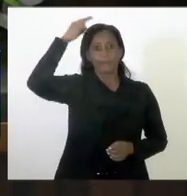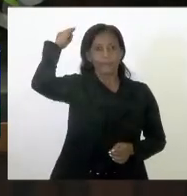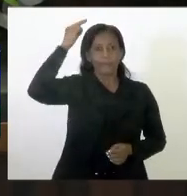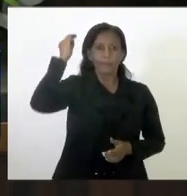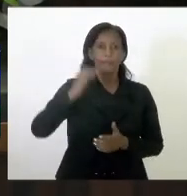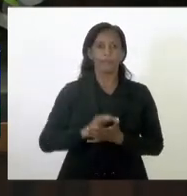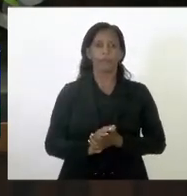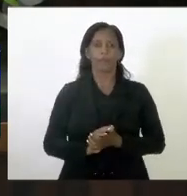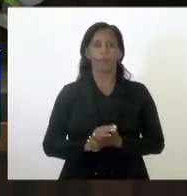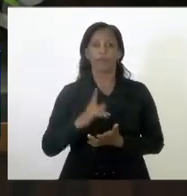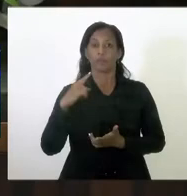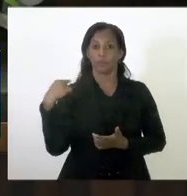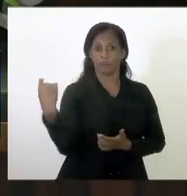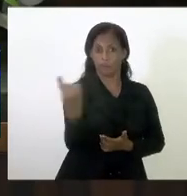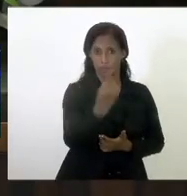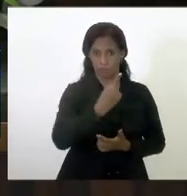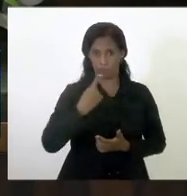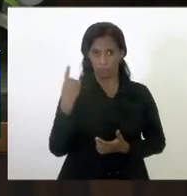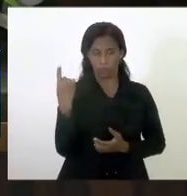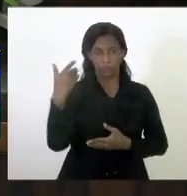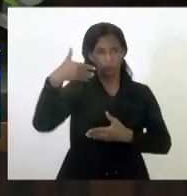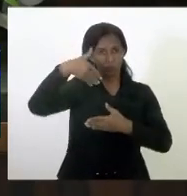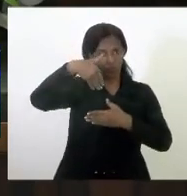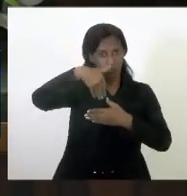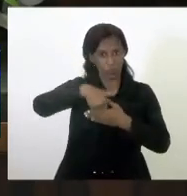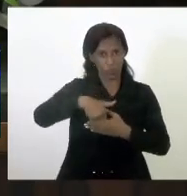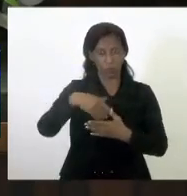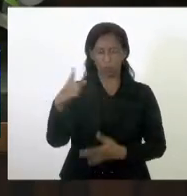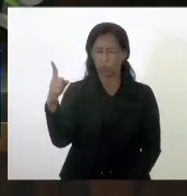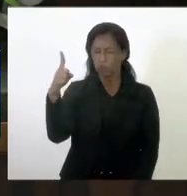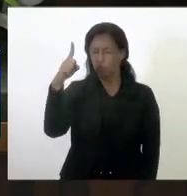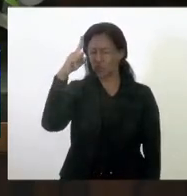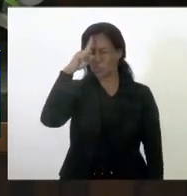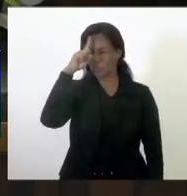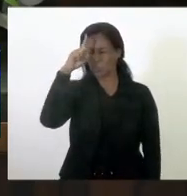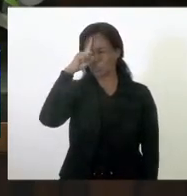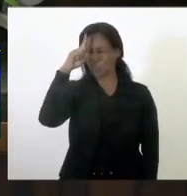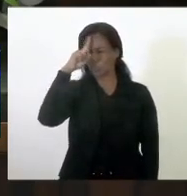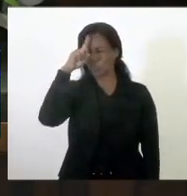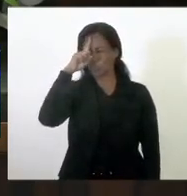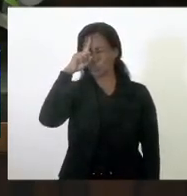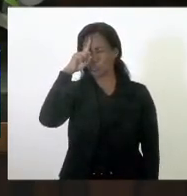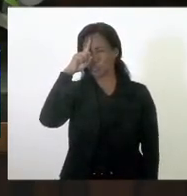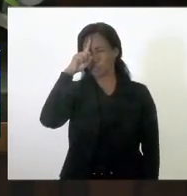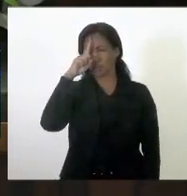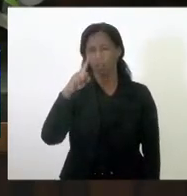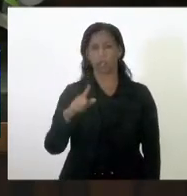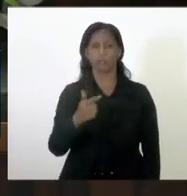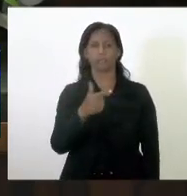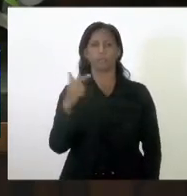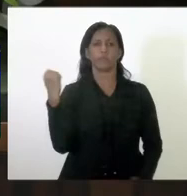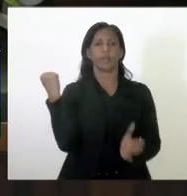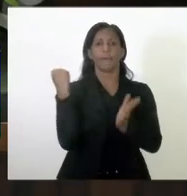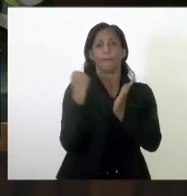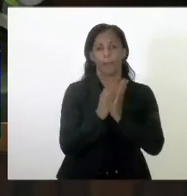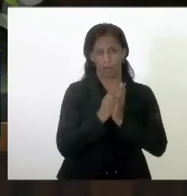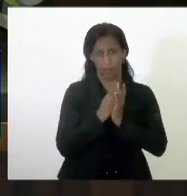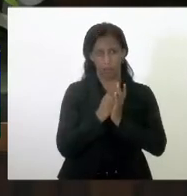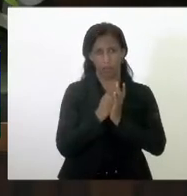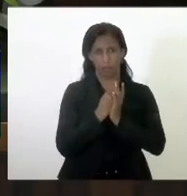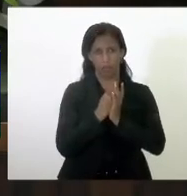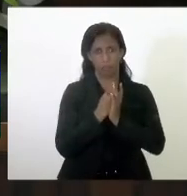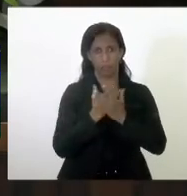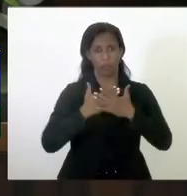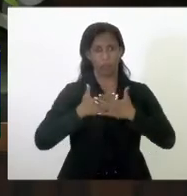nós votamos diariamente projetos sem impacto. O exemplo maior é o meu projeto, o primeiro da pauta.